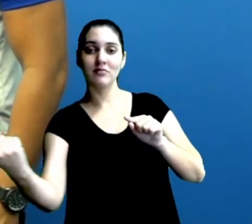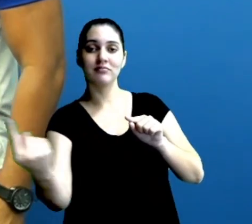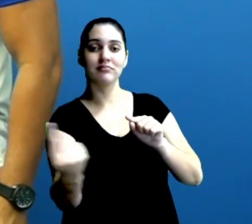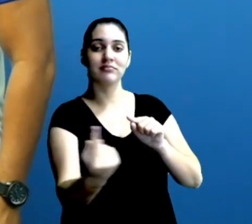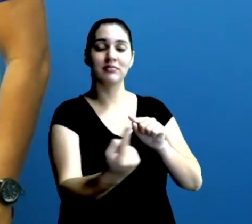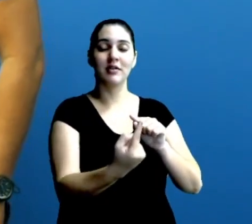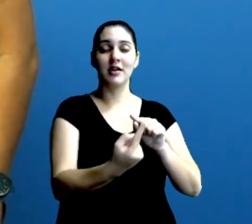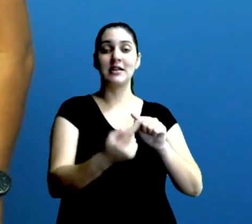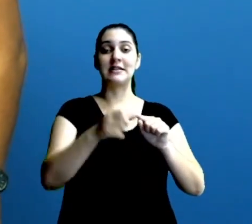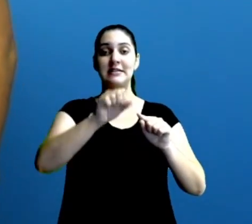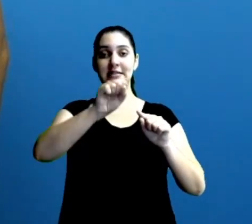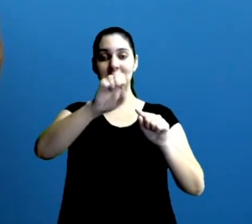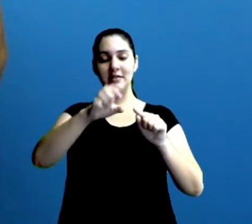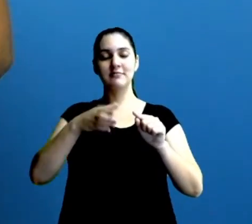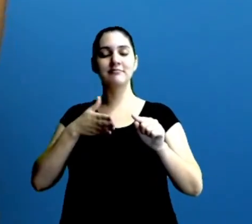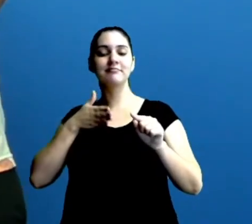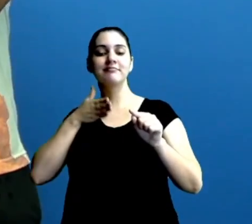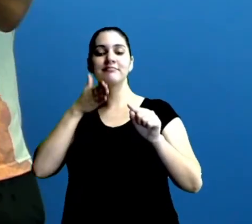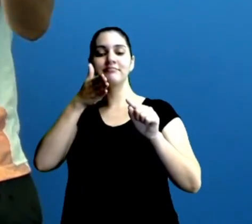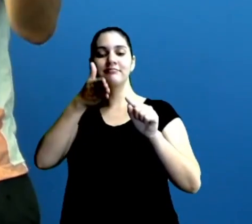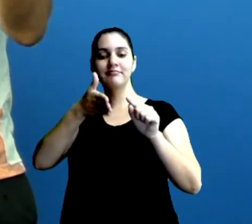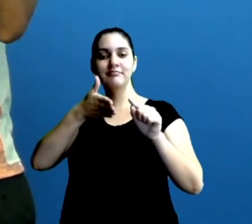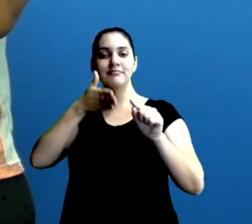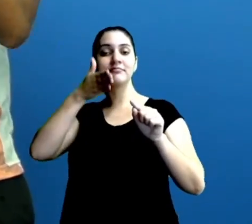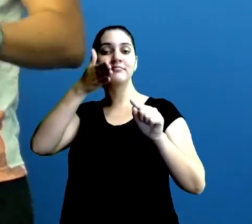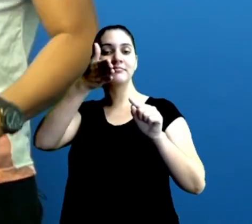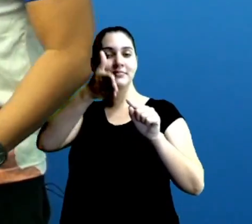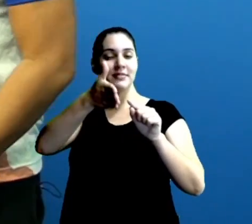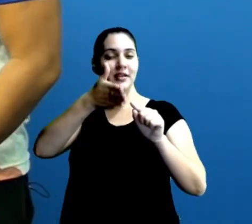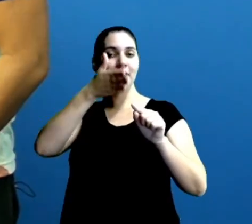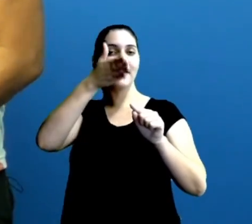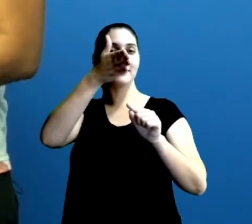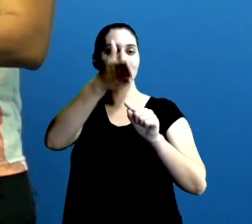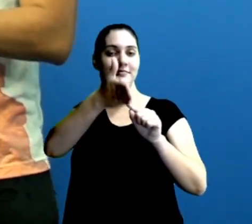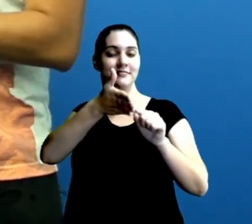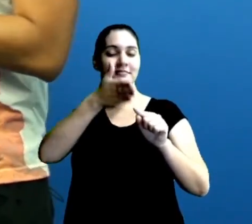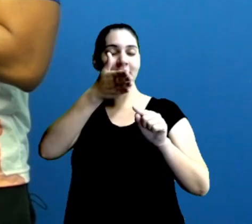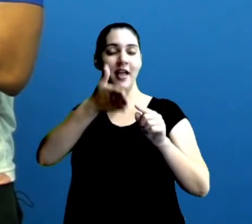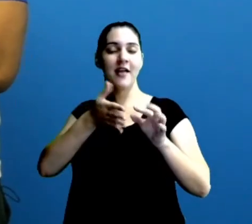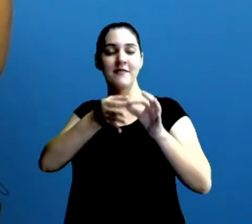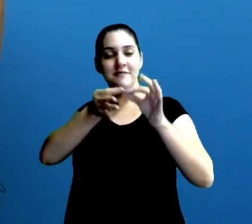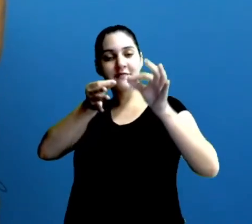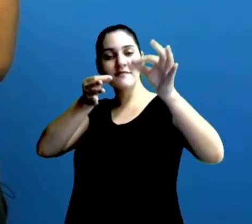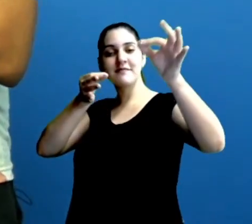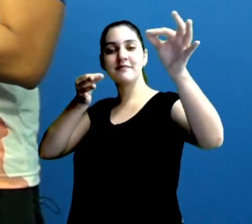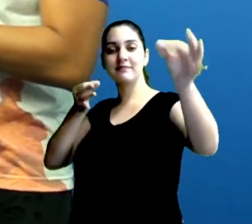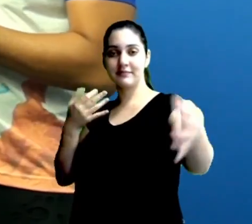eles seguissem direto, como a Terra é redonda, se eles seguissem direto,